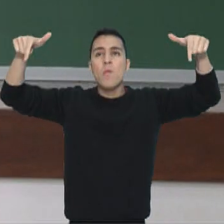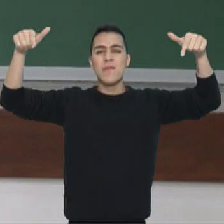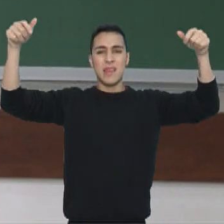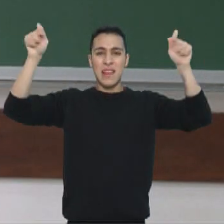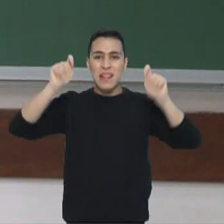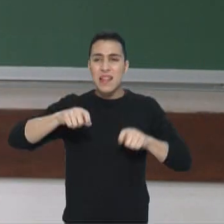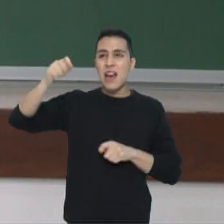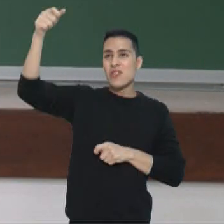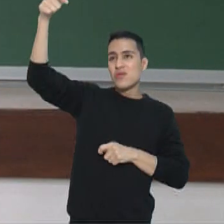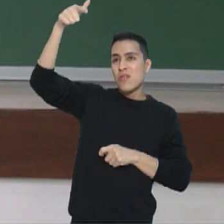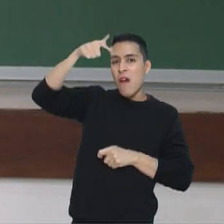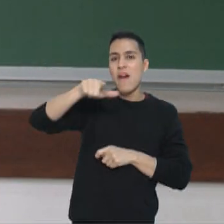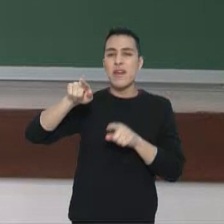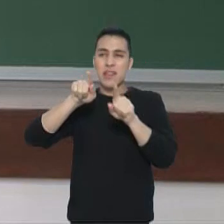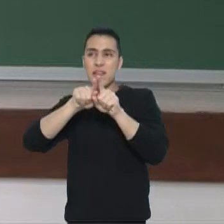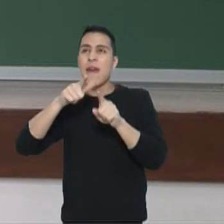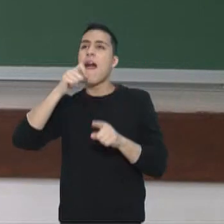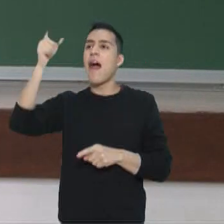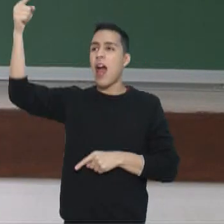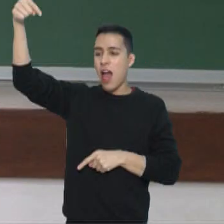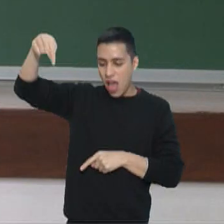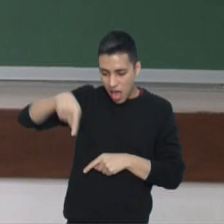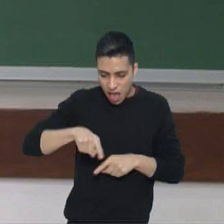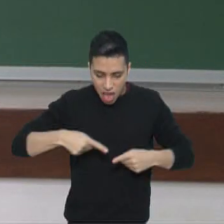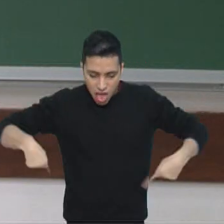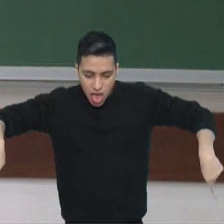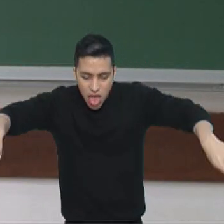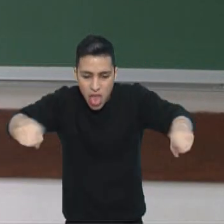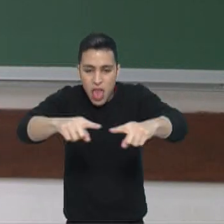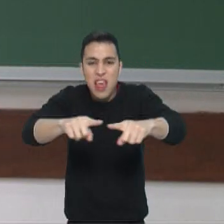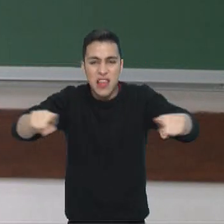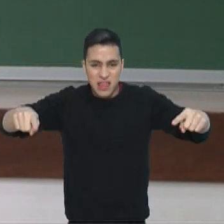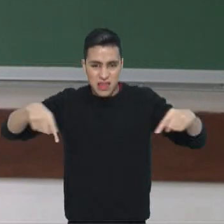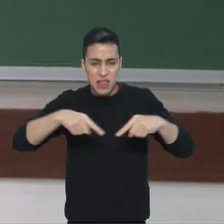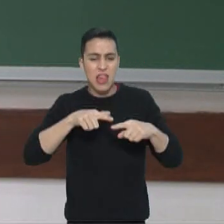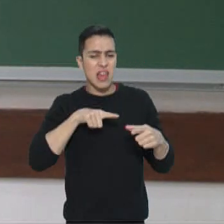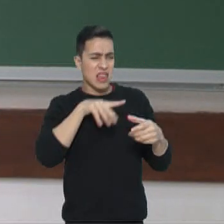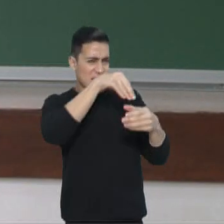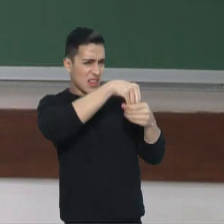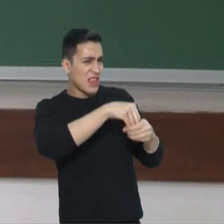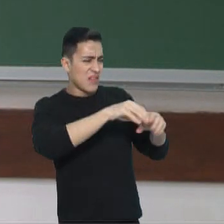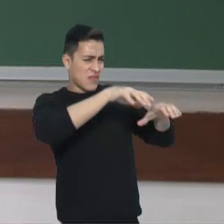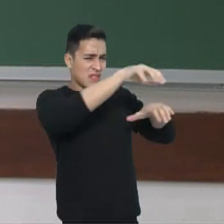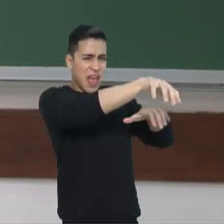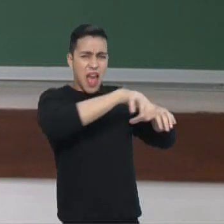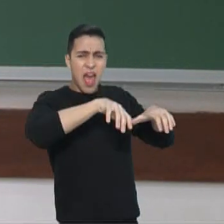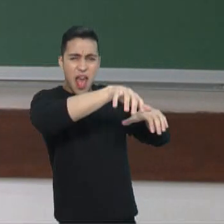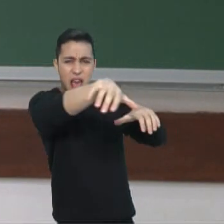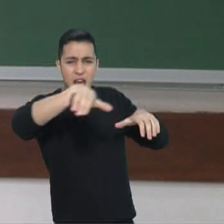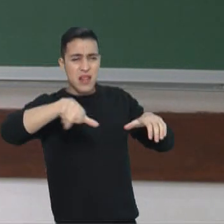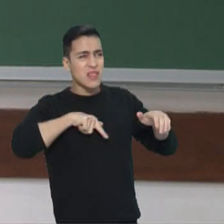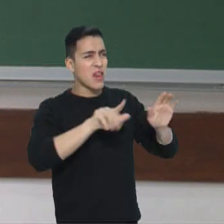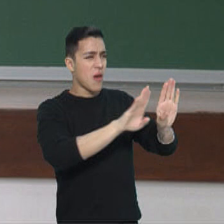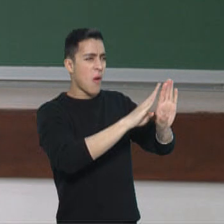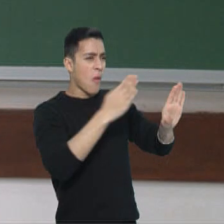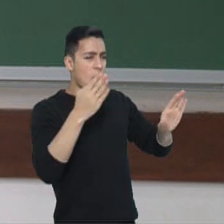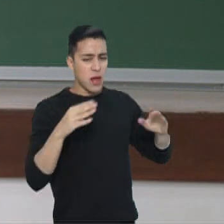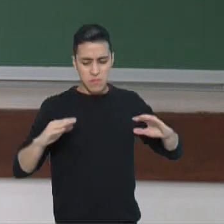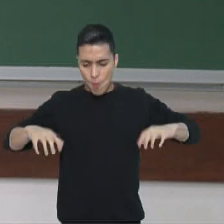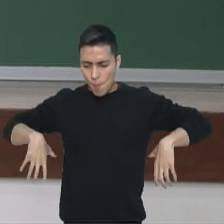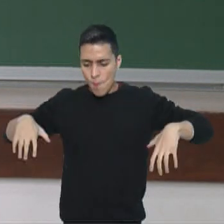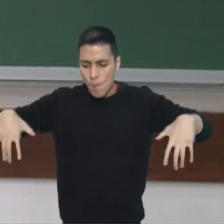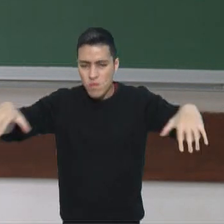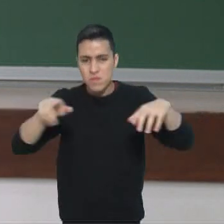entrar água da chuva e ser armazenada. Existiam várias salas dentro de uma casa, existiam os quartos, também chamados